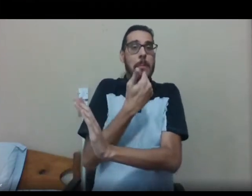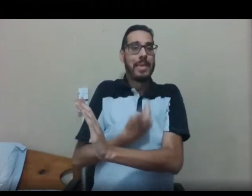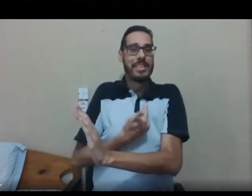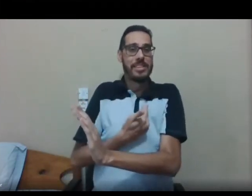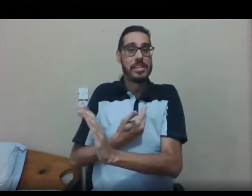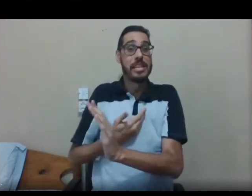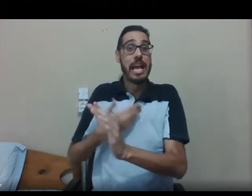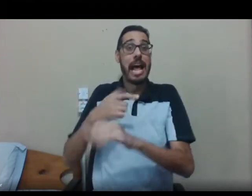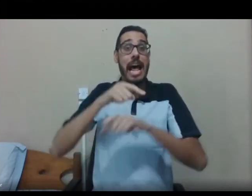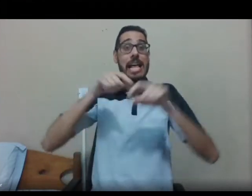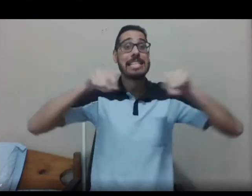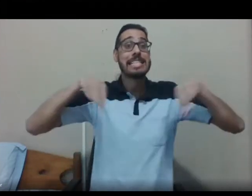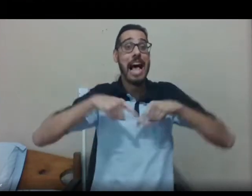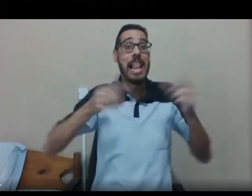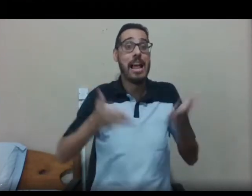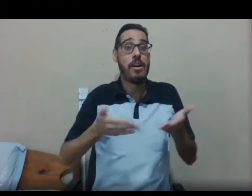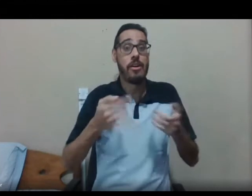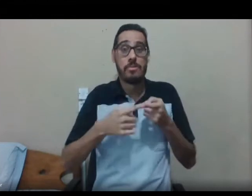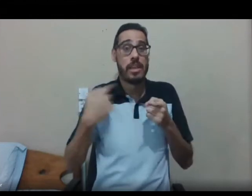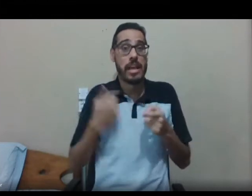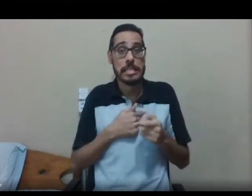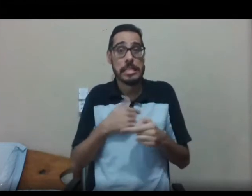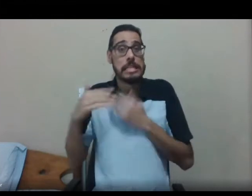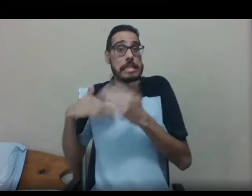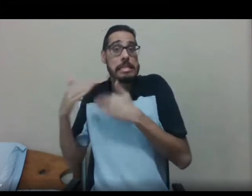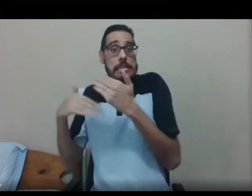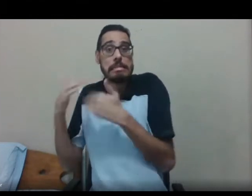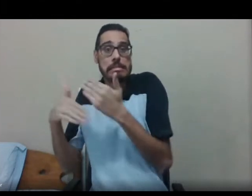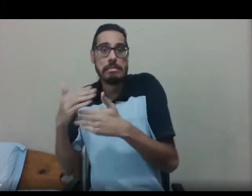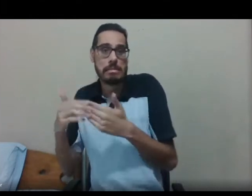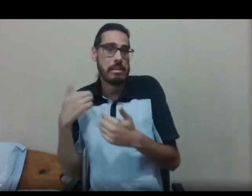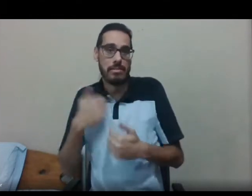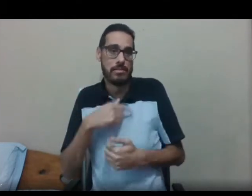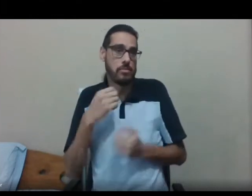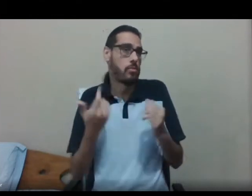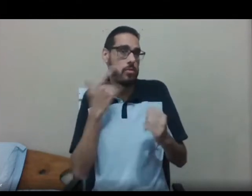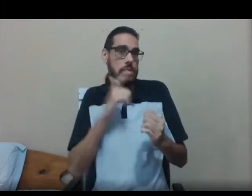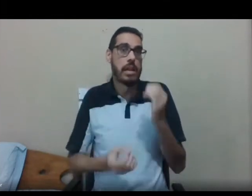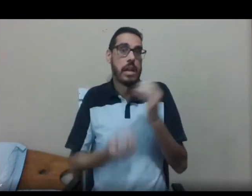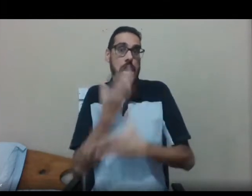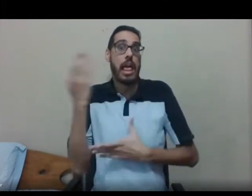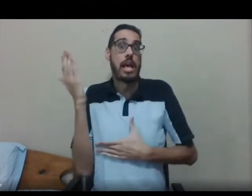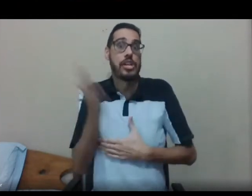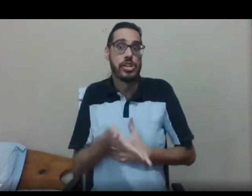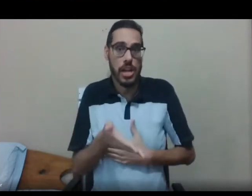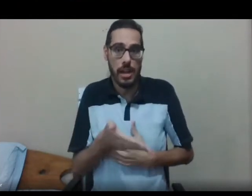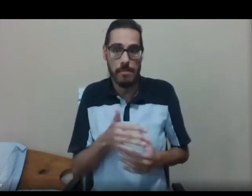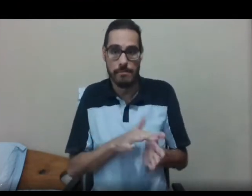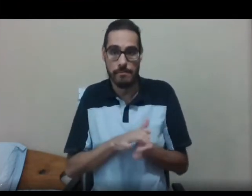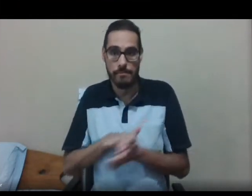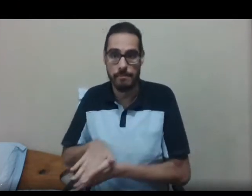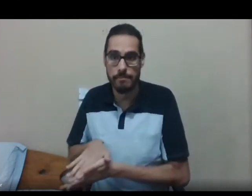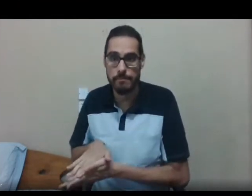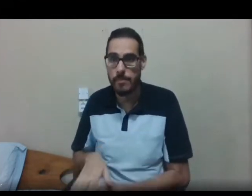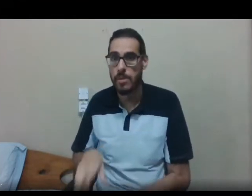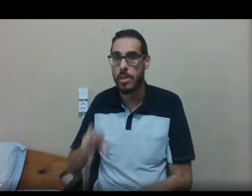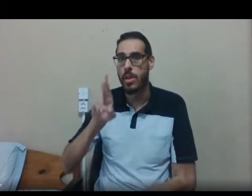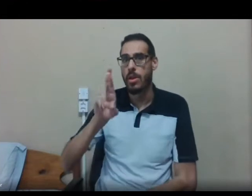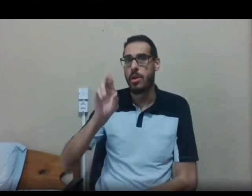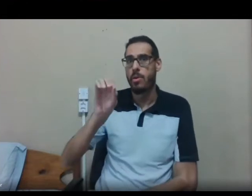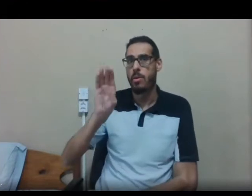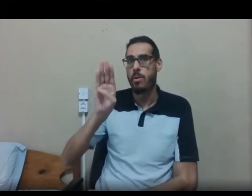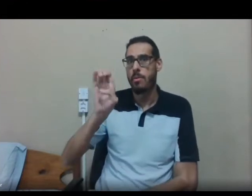eu, preocupadas porque vamos usar o Classroom e acabamos de ouvir que só terá AVA. É isso? Não, não, não, professor,